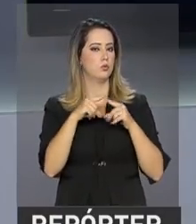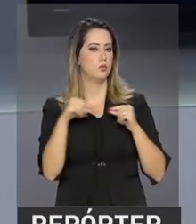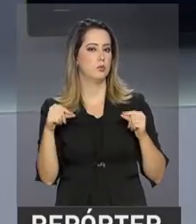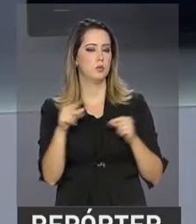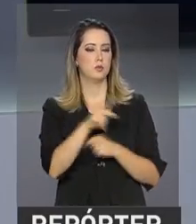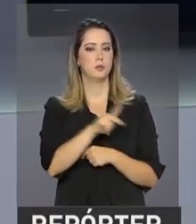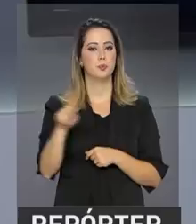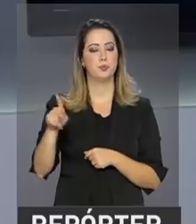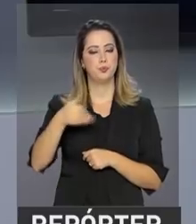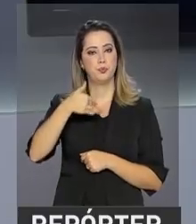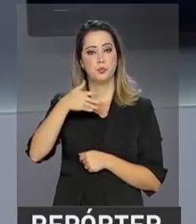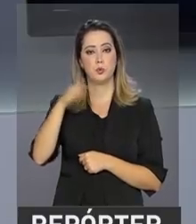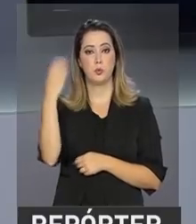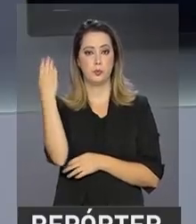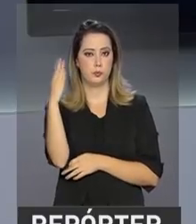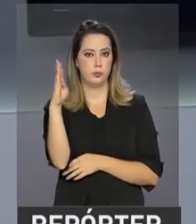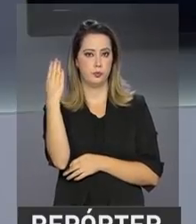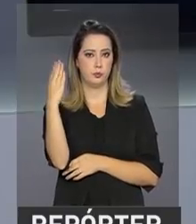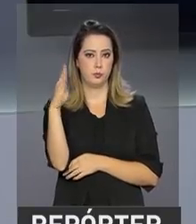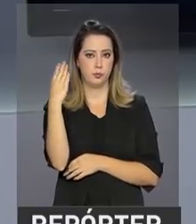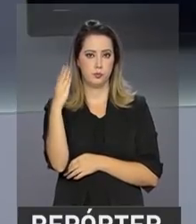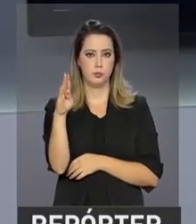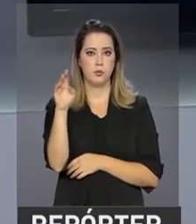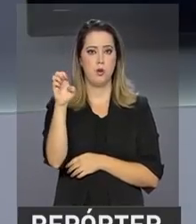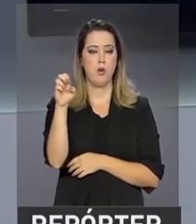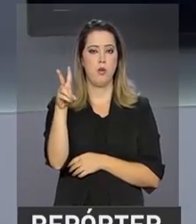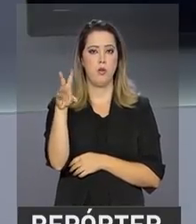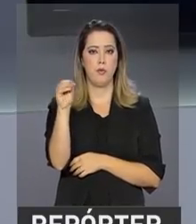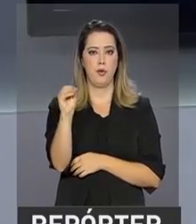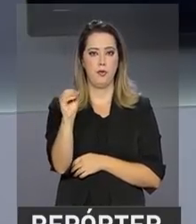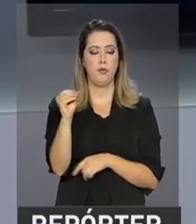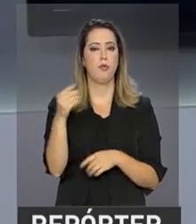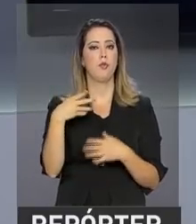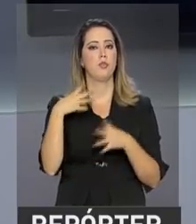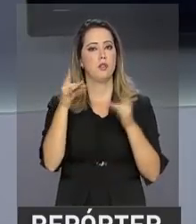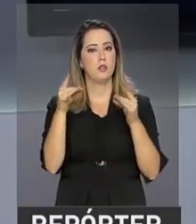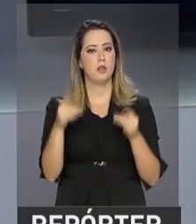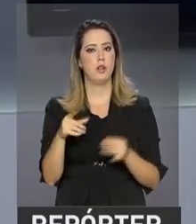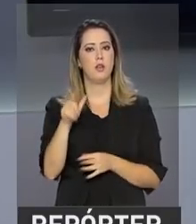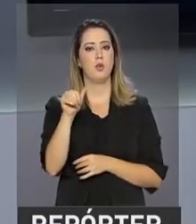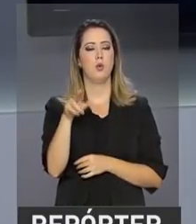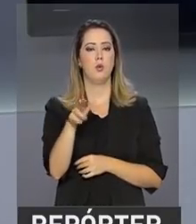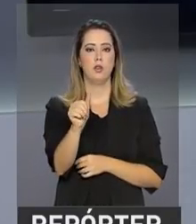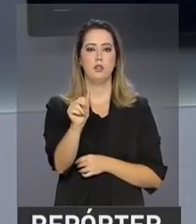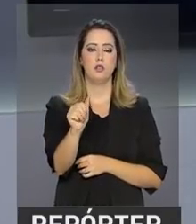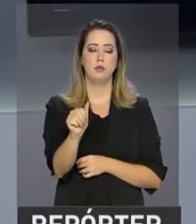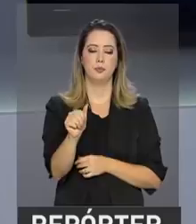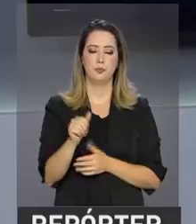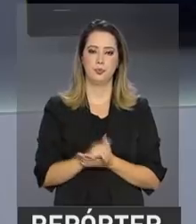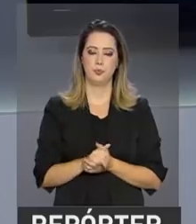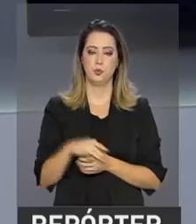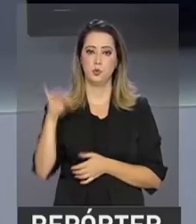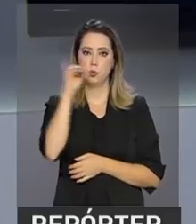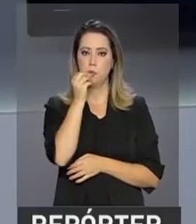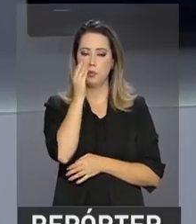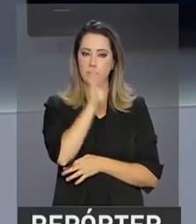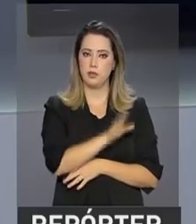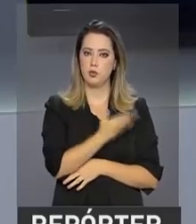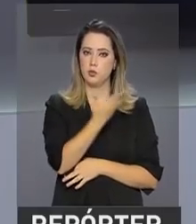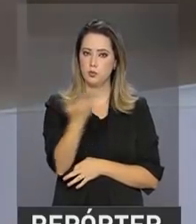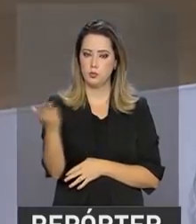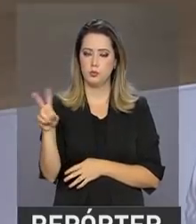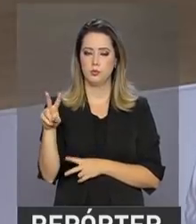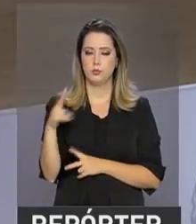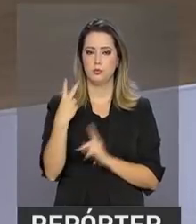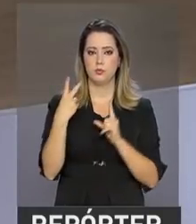presidente da bolívia evo morales quem tem mais informações da repórter luana karen boa tarde joana rolar carol boa tarde boa